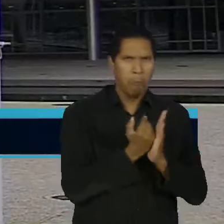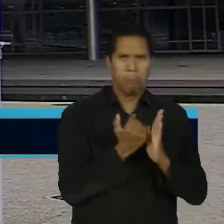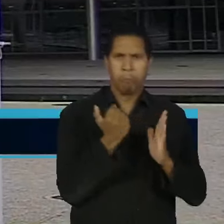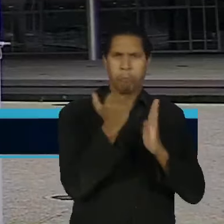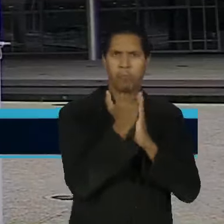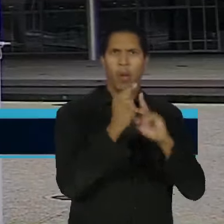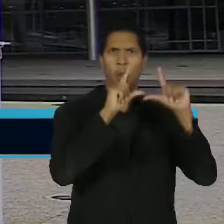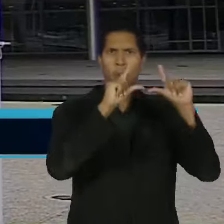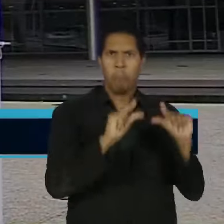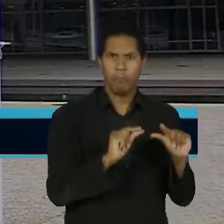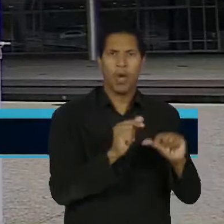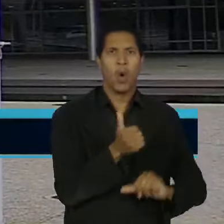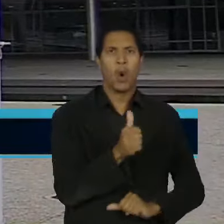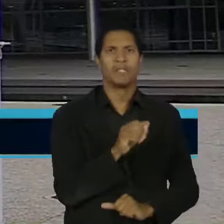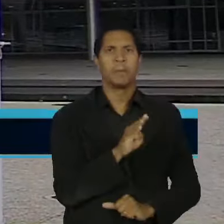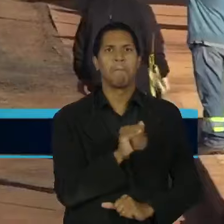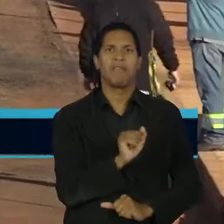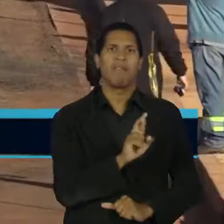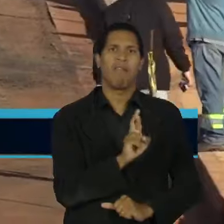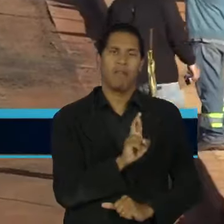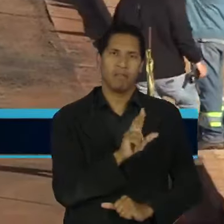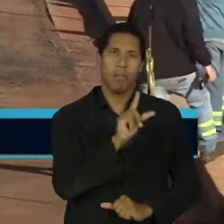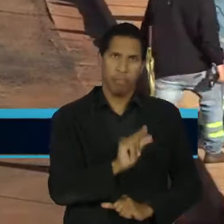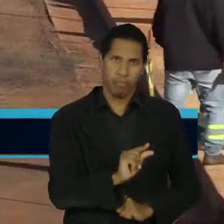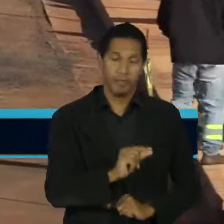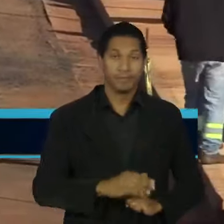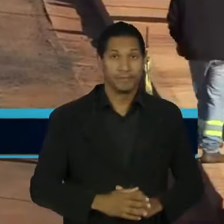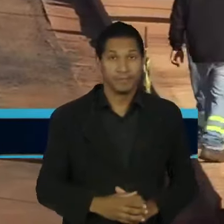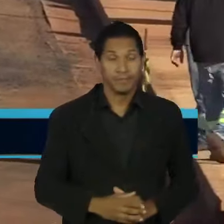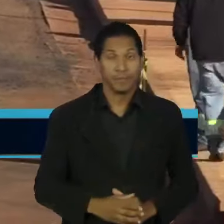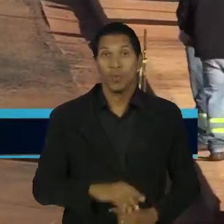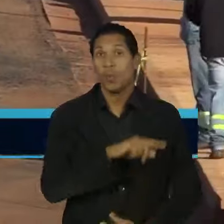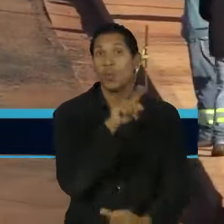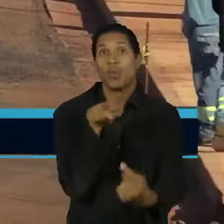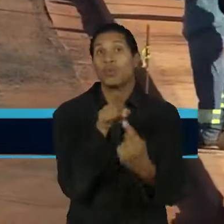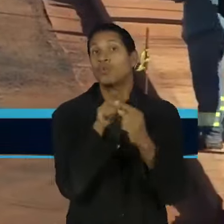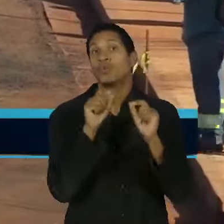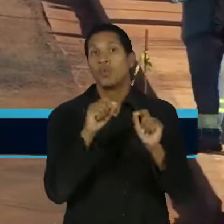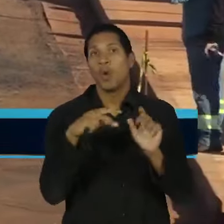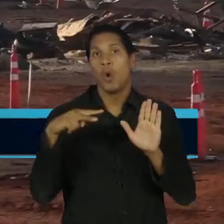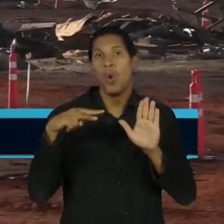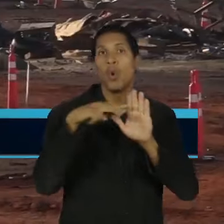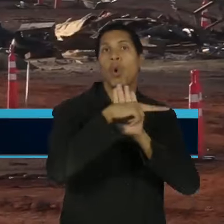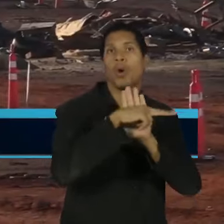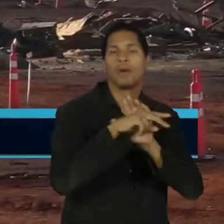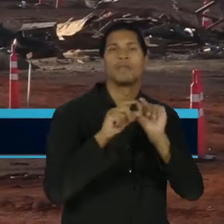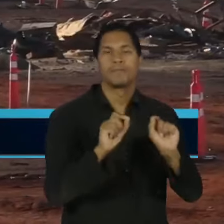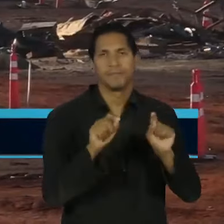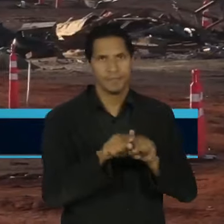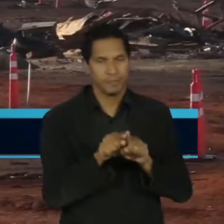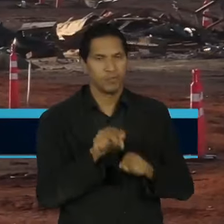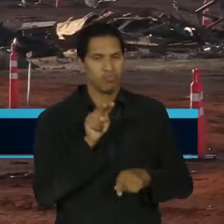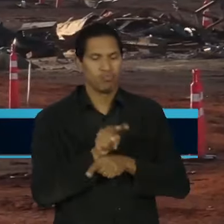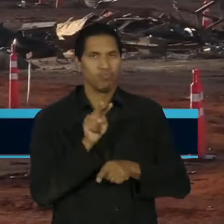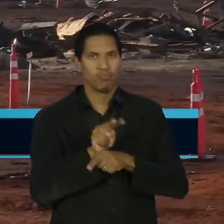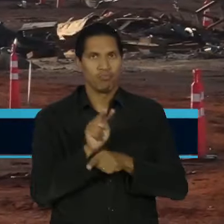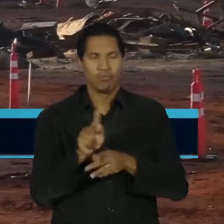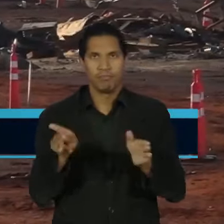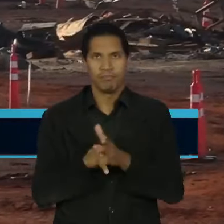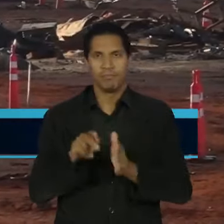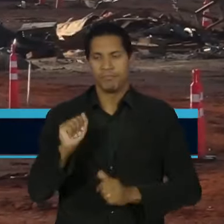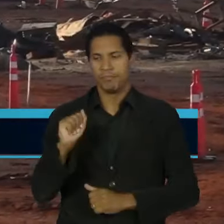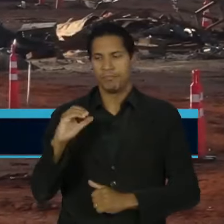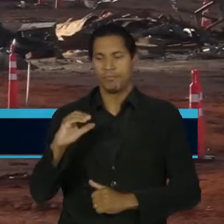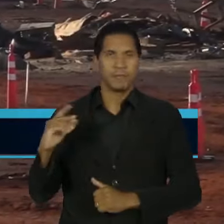cifra para 11 bilhões de reais. O objetivo do corte é proteger os investimentos do Programa de Aceleração